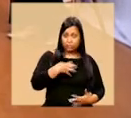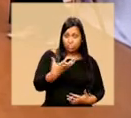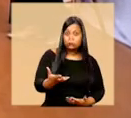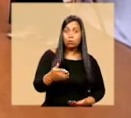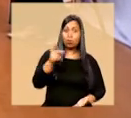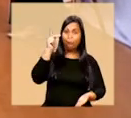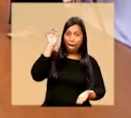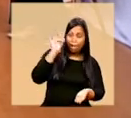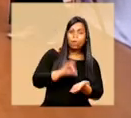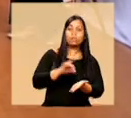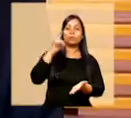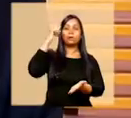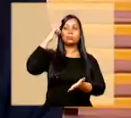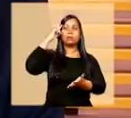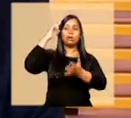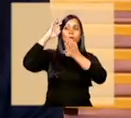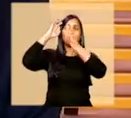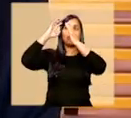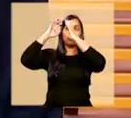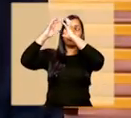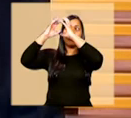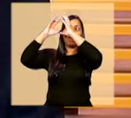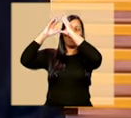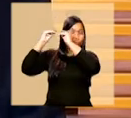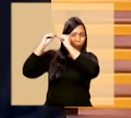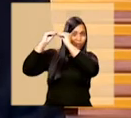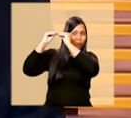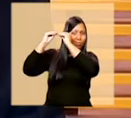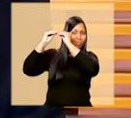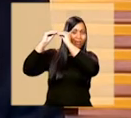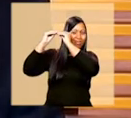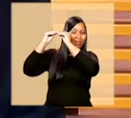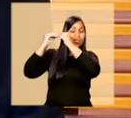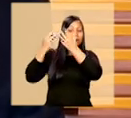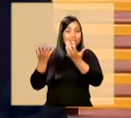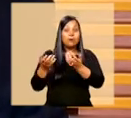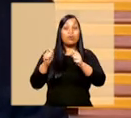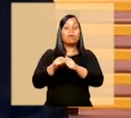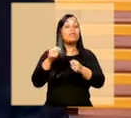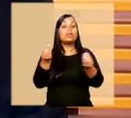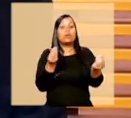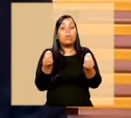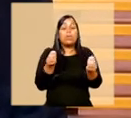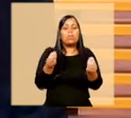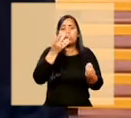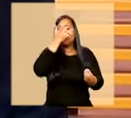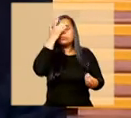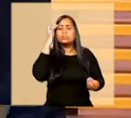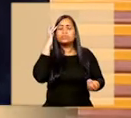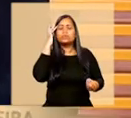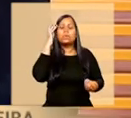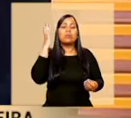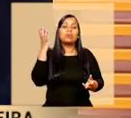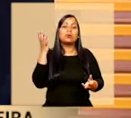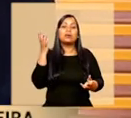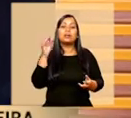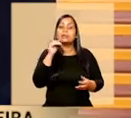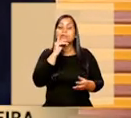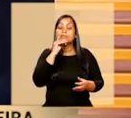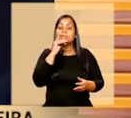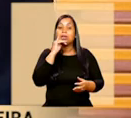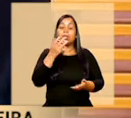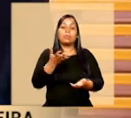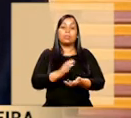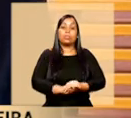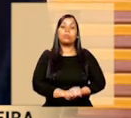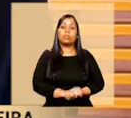a confirmação da morte cefálica, né? E a suspeita da morte cefálica, então, ela é feita quando o paciente está